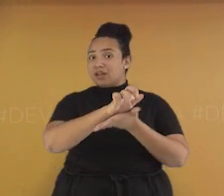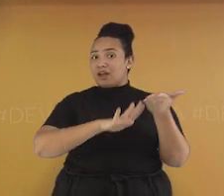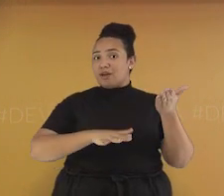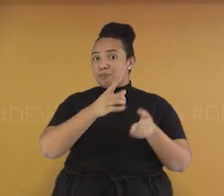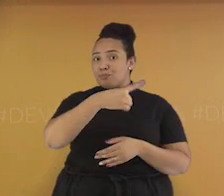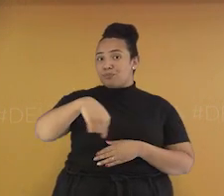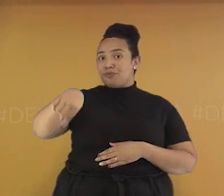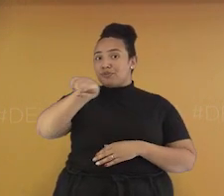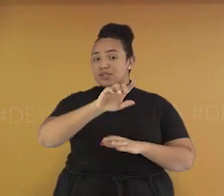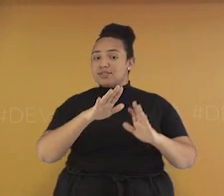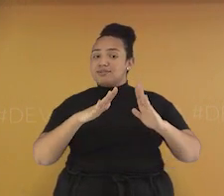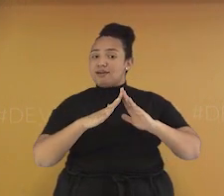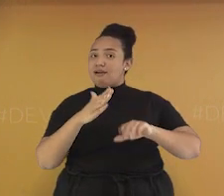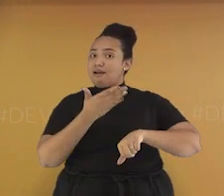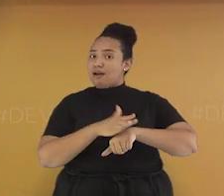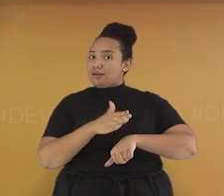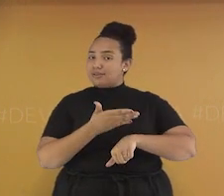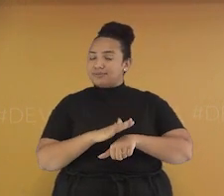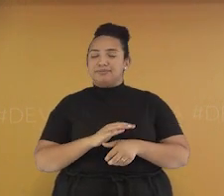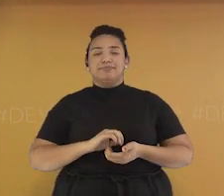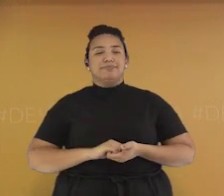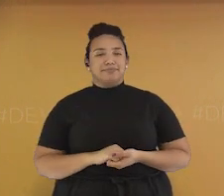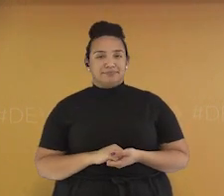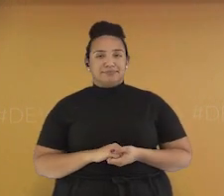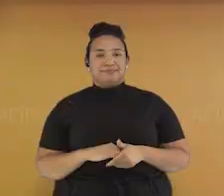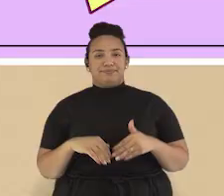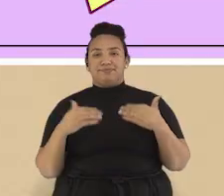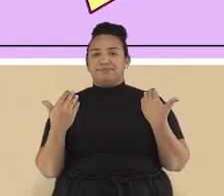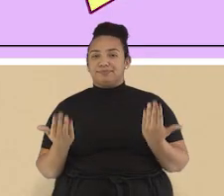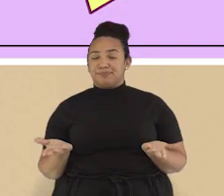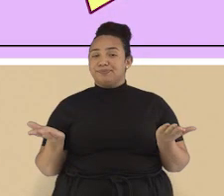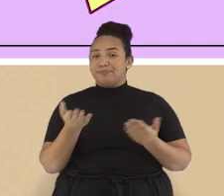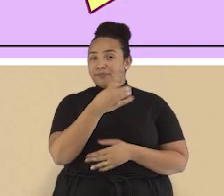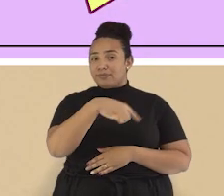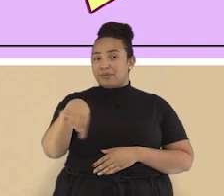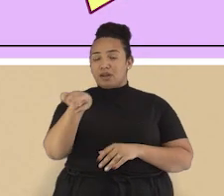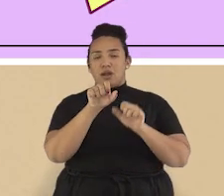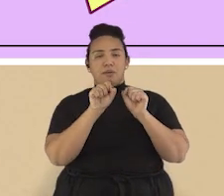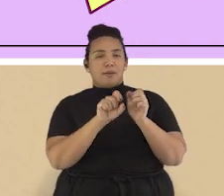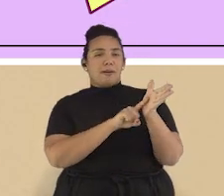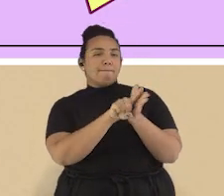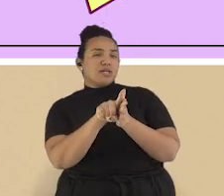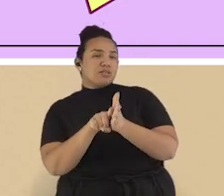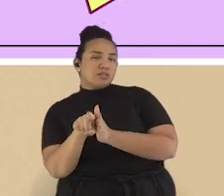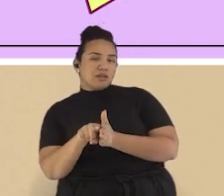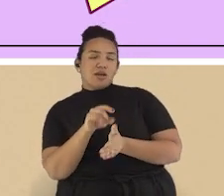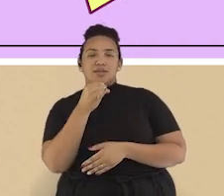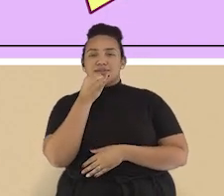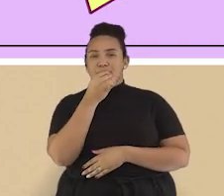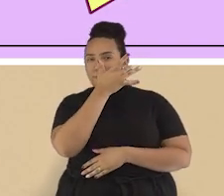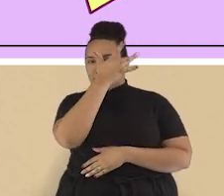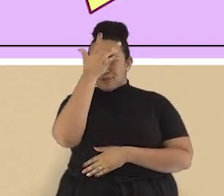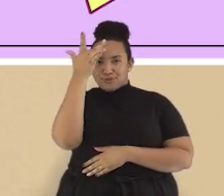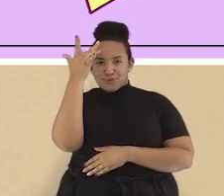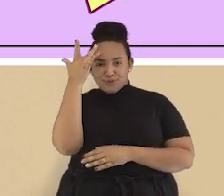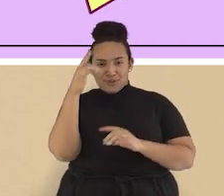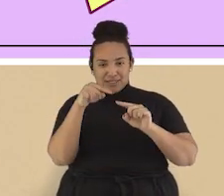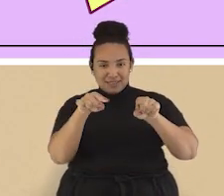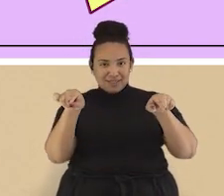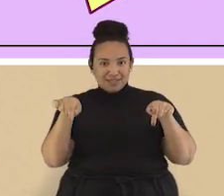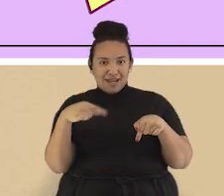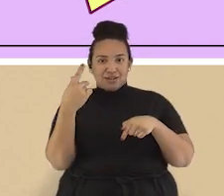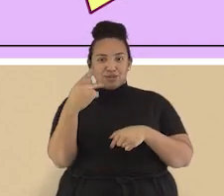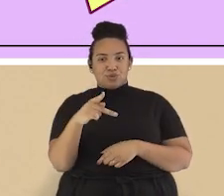que tal uma atividade para você praticar aí na sua casa? Que tal fazer uma pesquisa sobre a altura